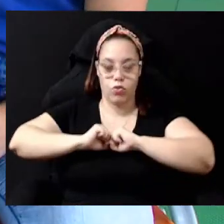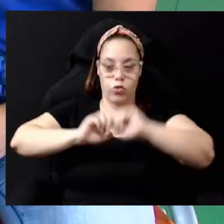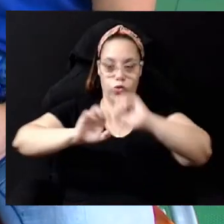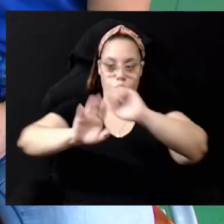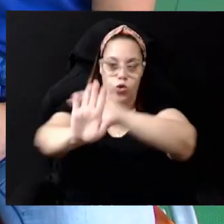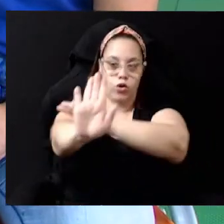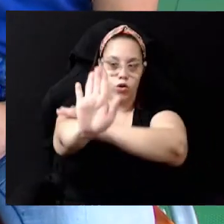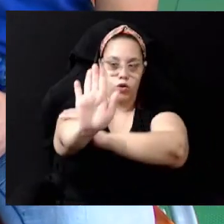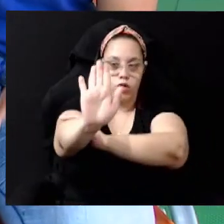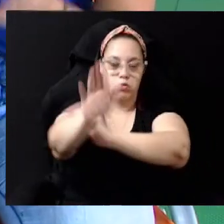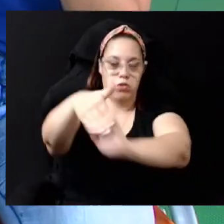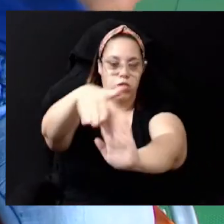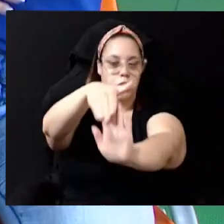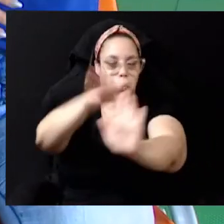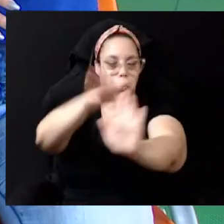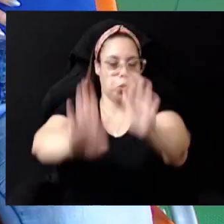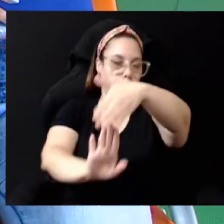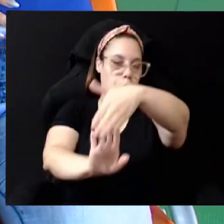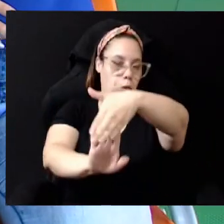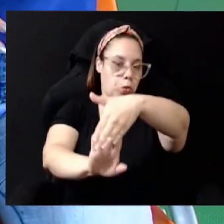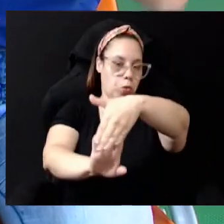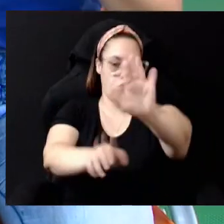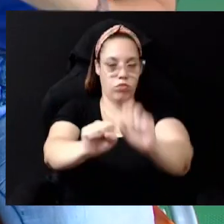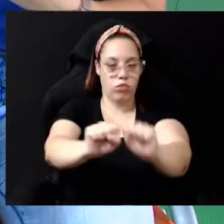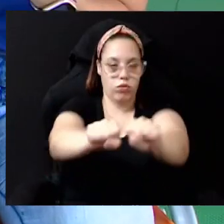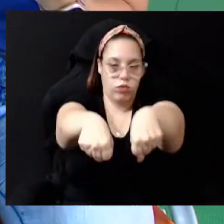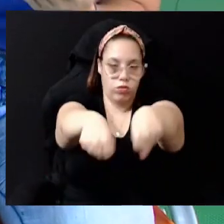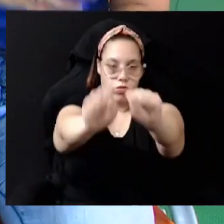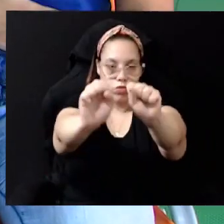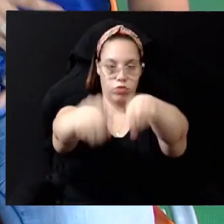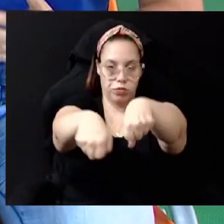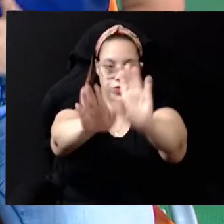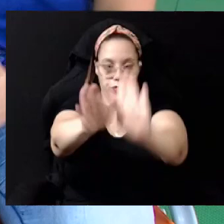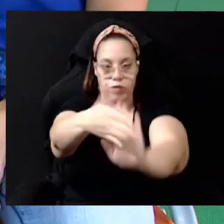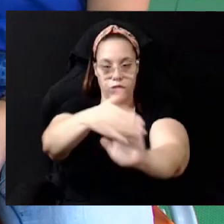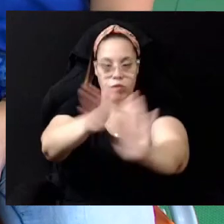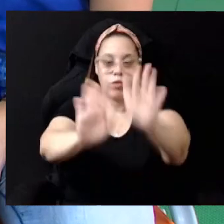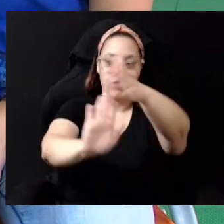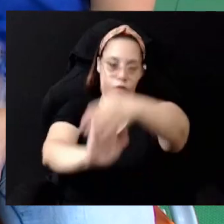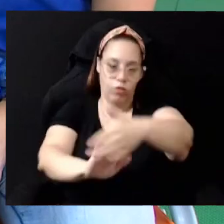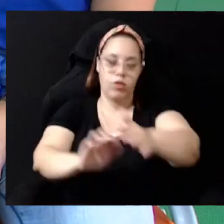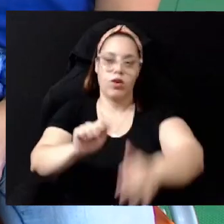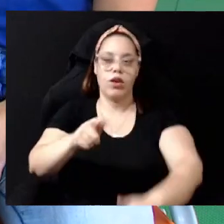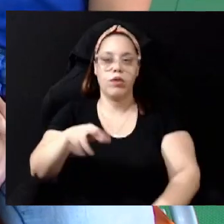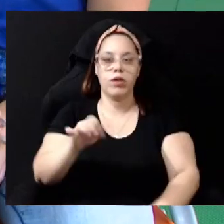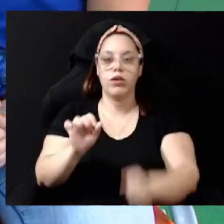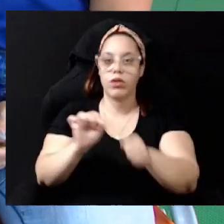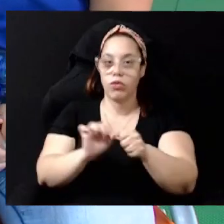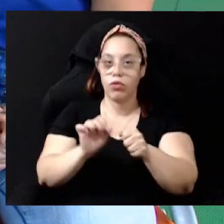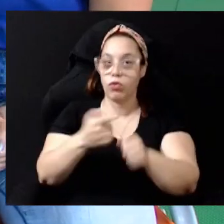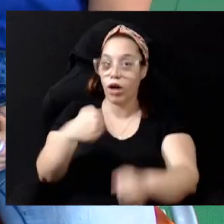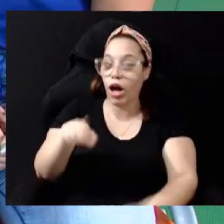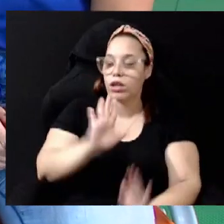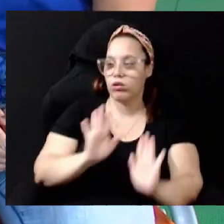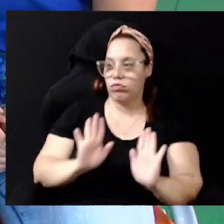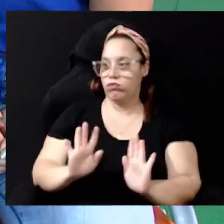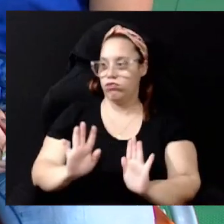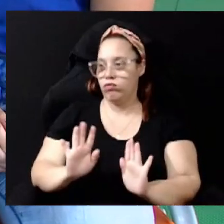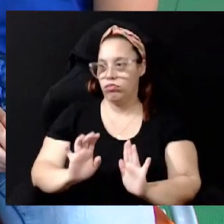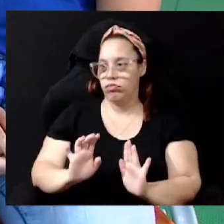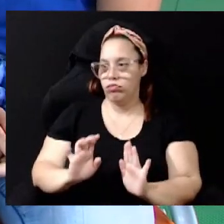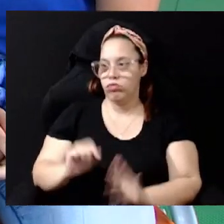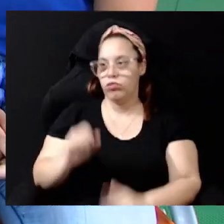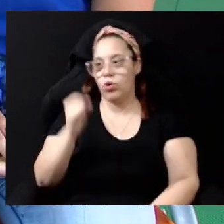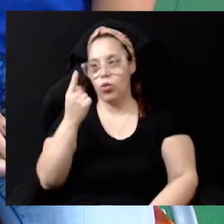de alongamento. Então, todas as atividades têm a parte inicial, que é o alongamento. E eles que fazem o alongamento deles. Olha que